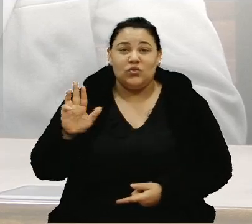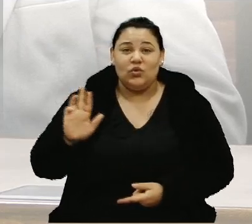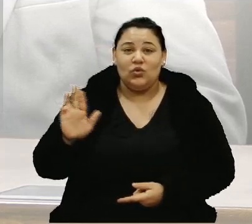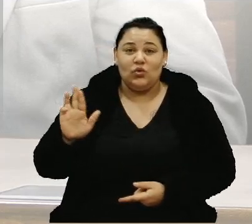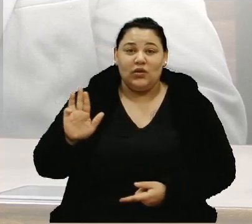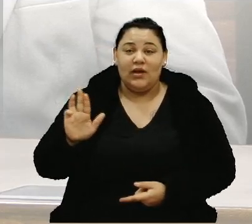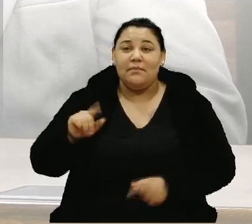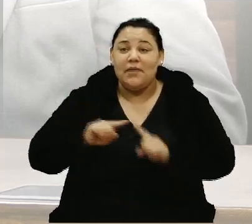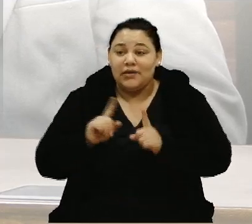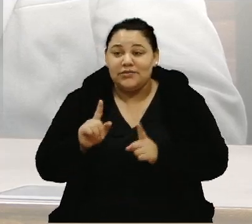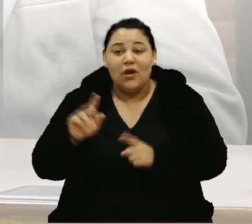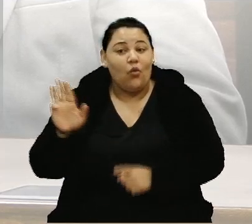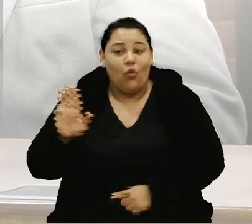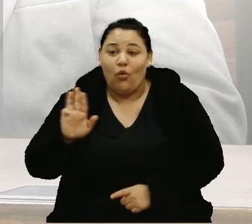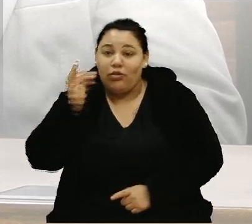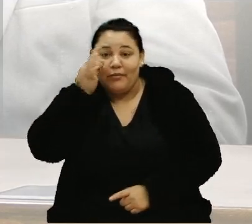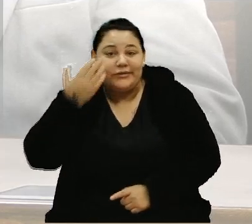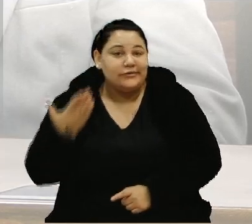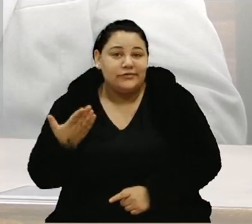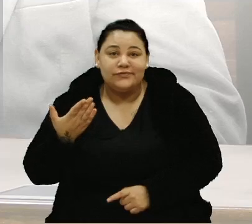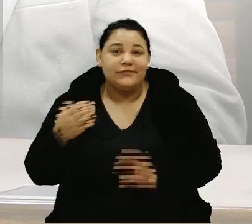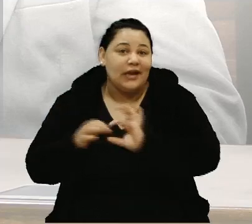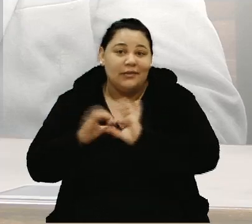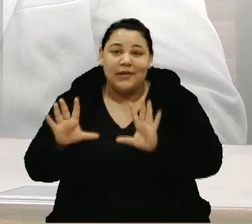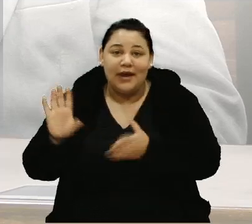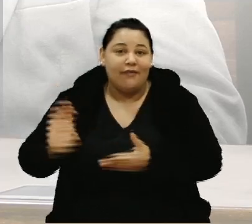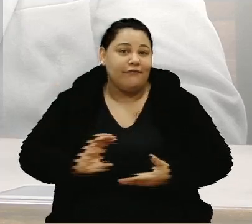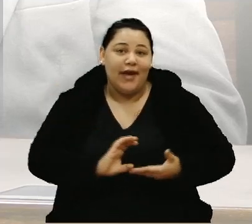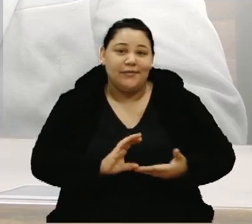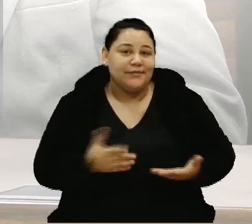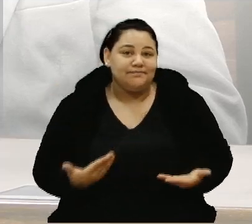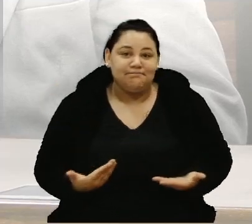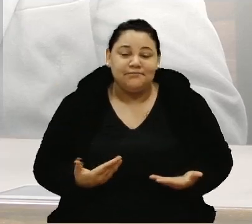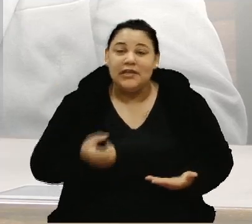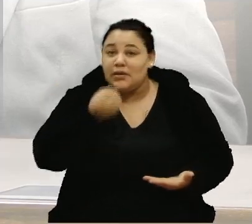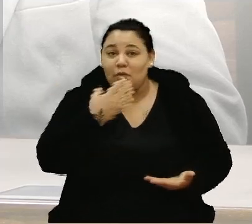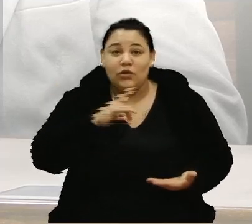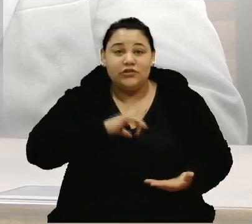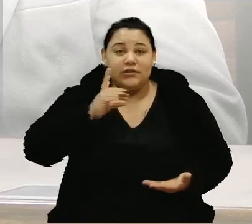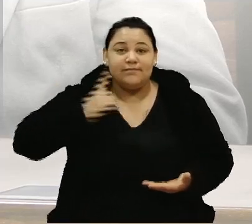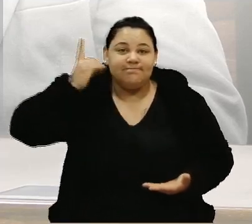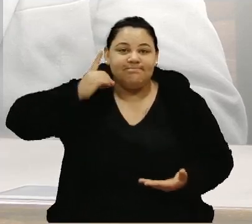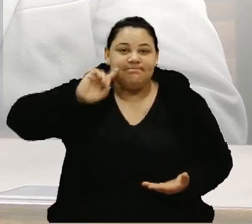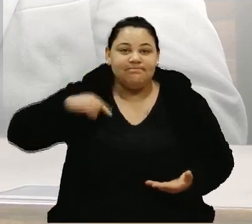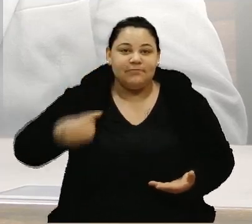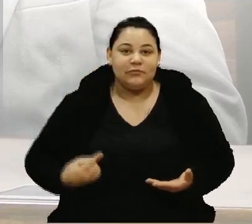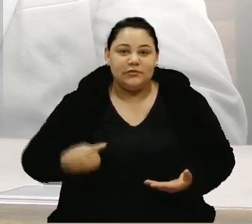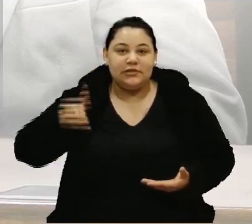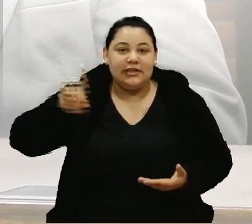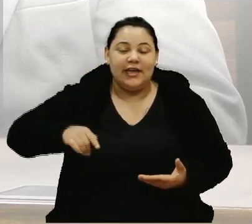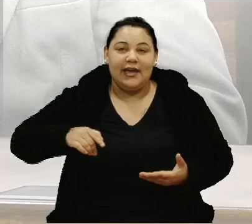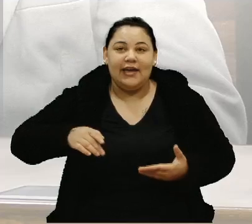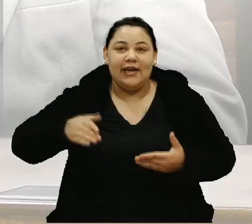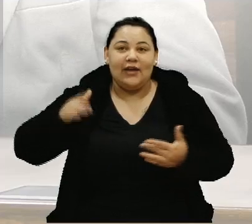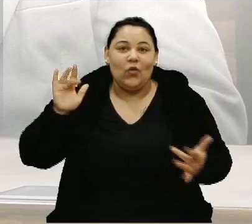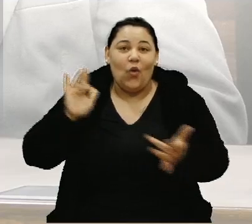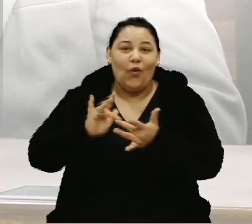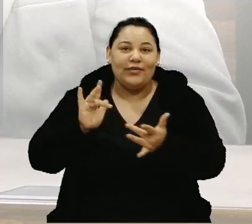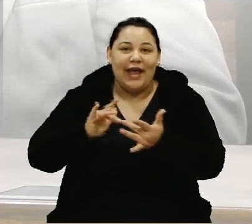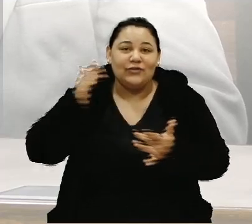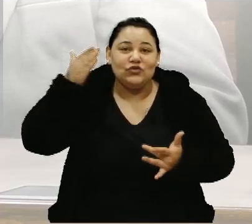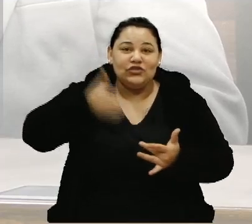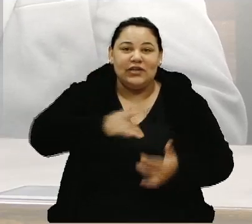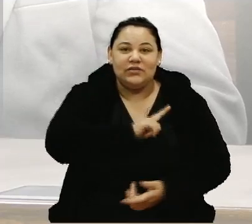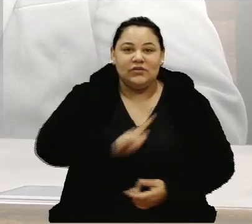ali. É ali que vai liberar recursos. E que bom que a gente tem a deputada Denise, que é o canal direto com o governo federal e